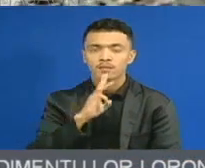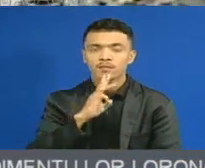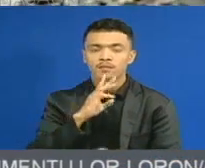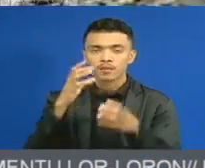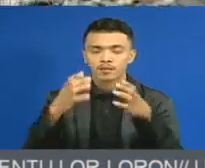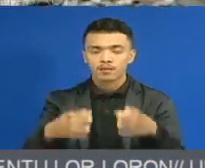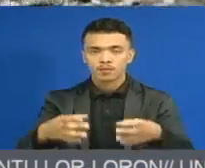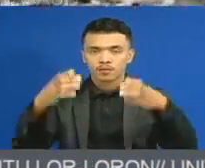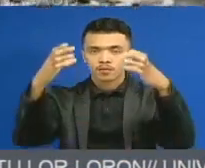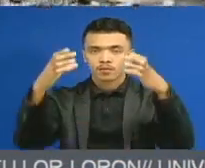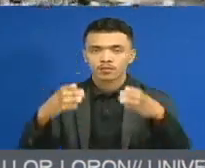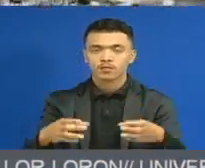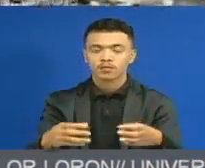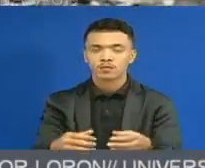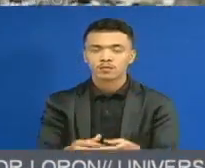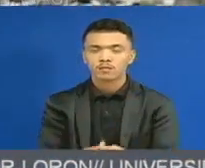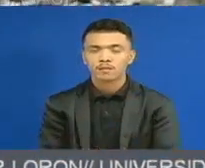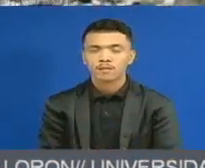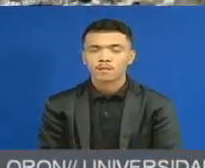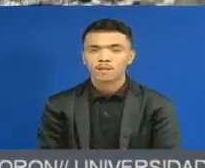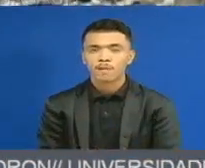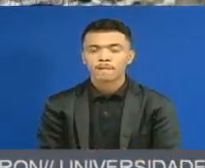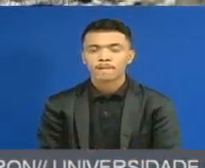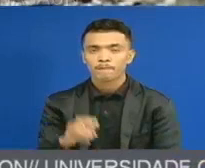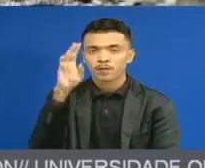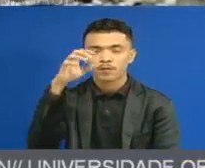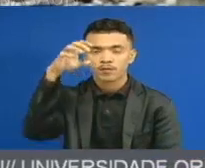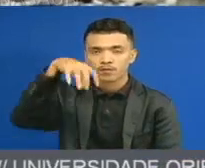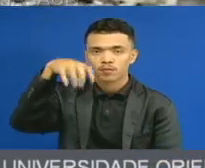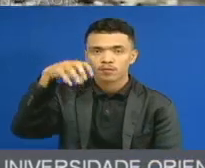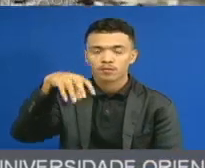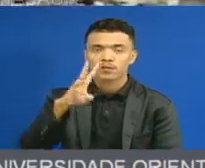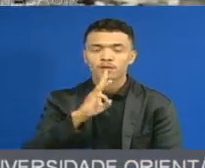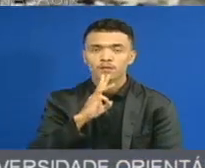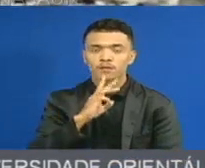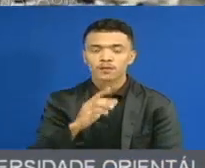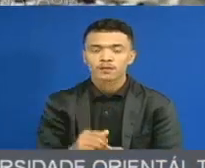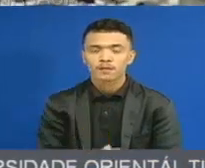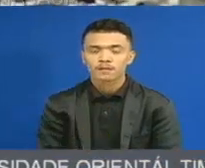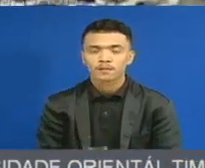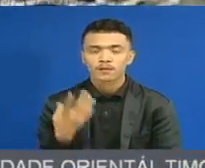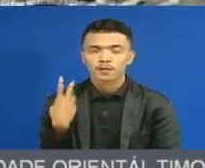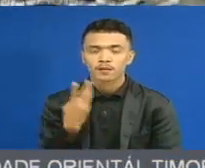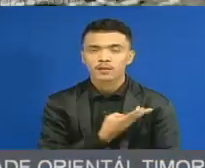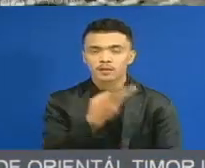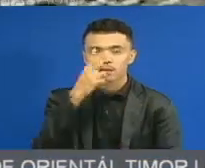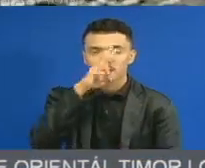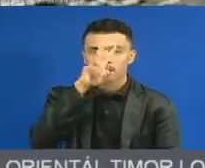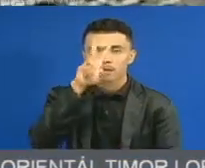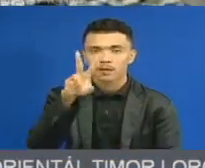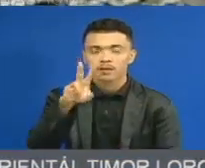poso ha be una ben rua ne mas itare rua